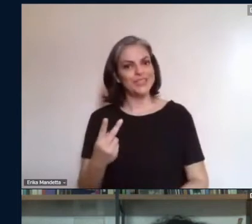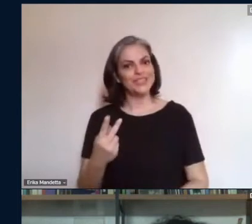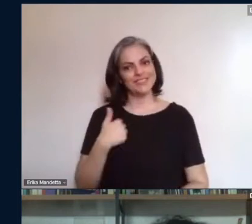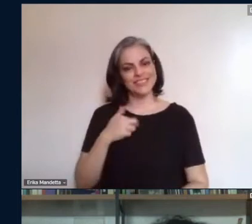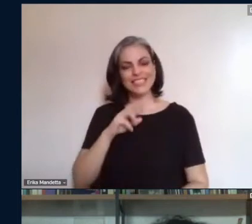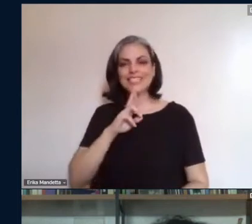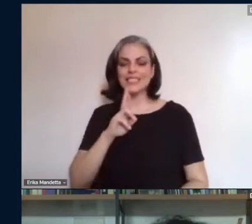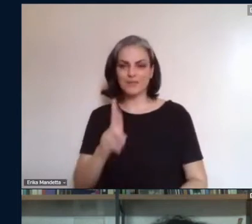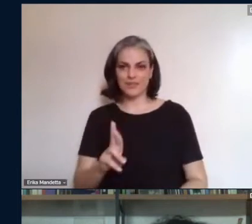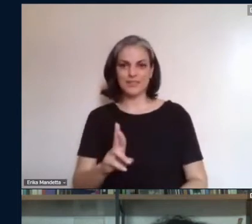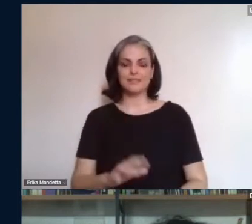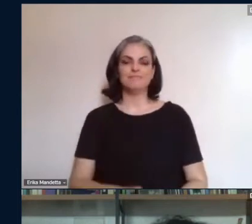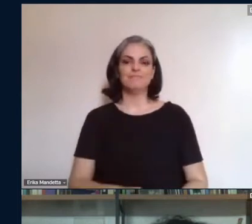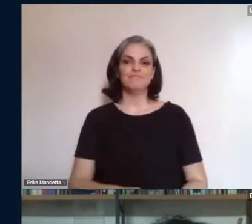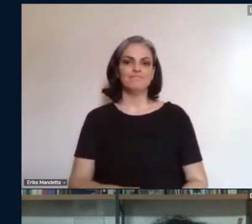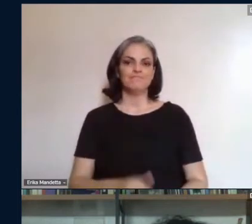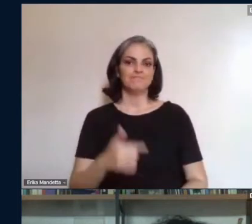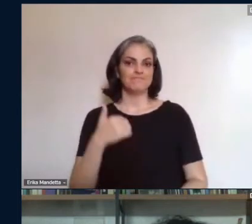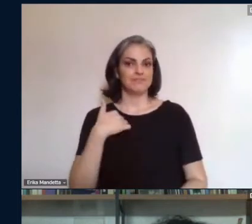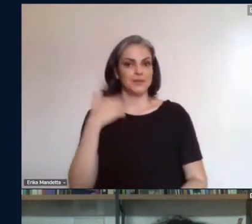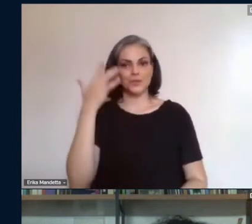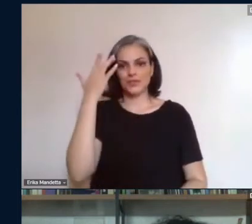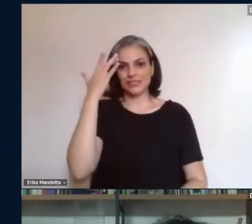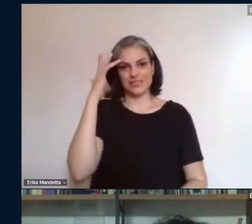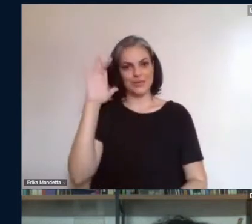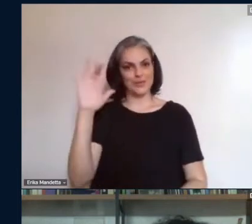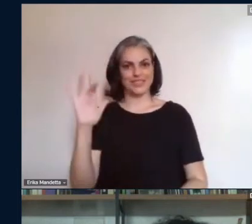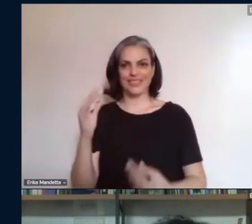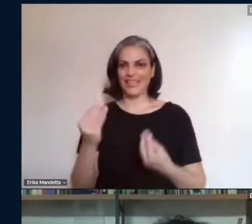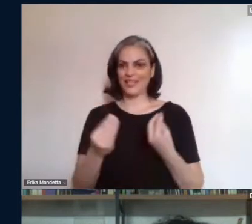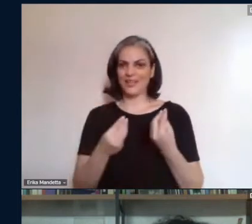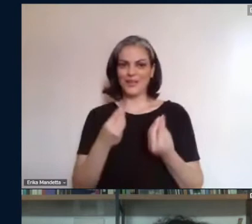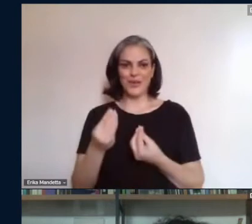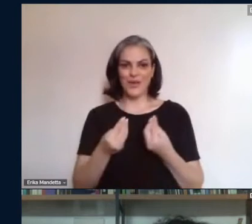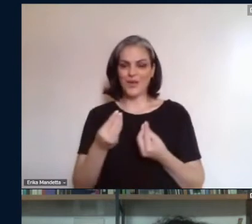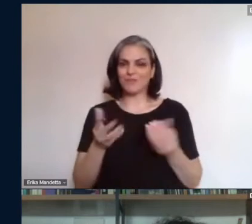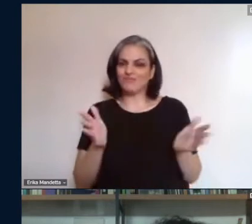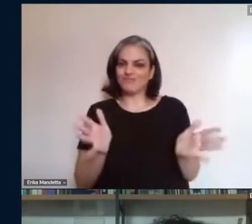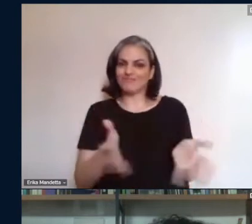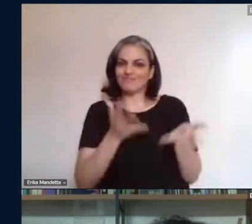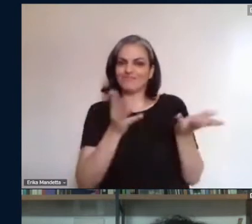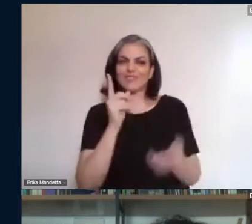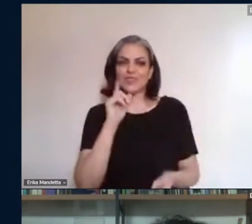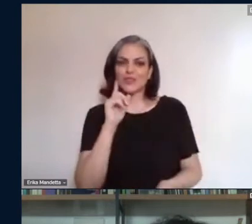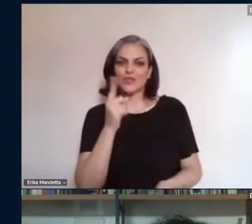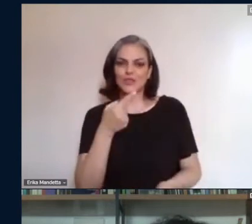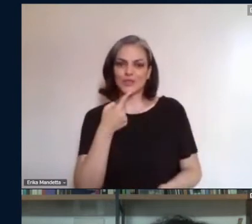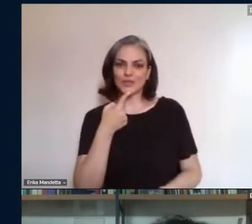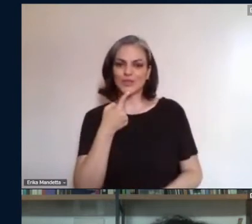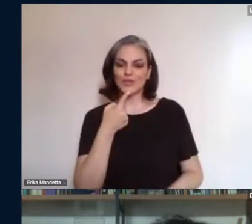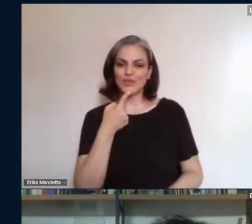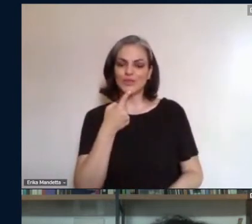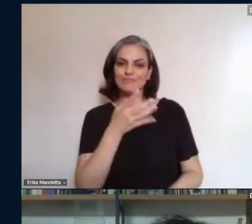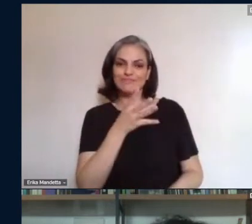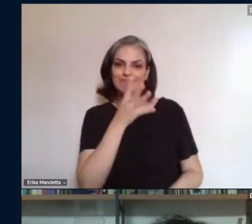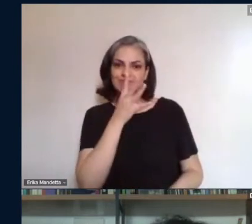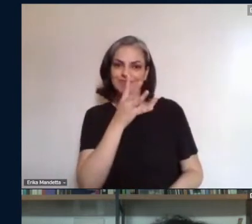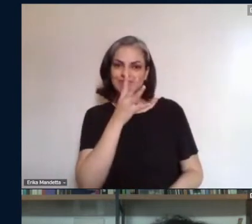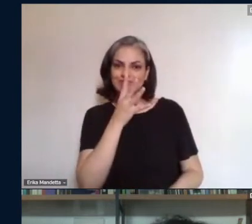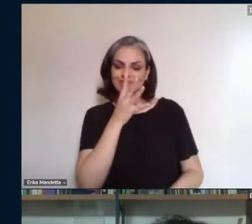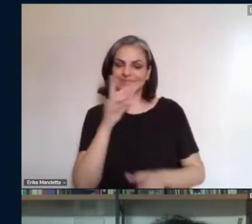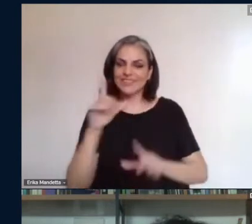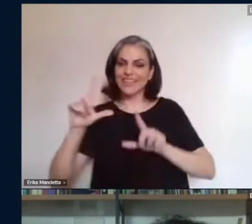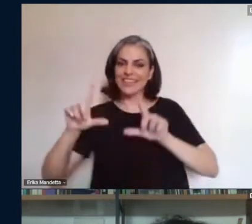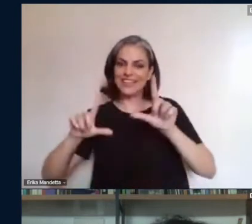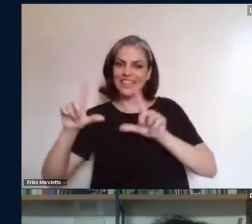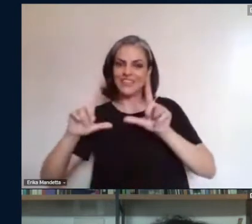eu não sei exatamente como fomentar que os surdos assistam à TV Senado,